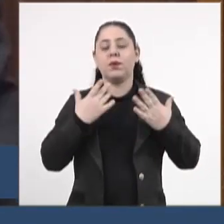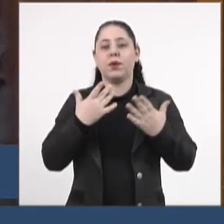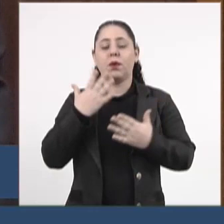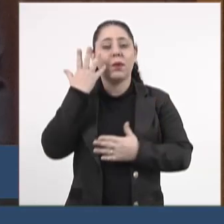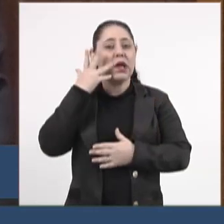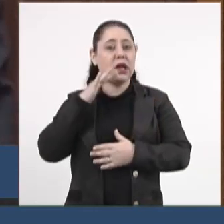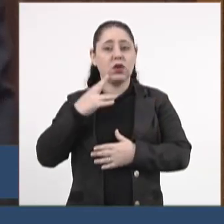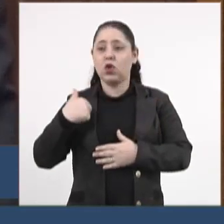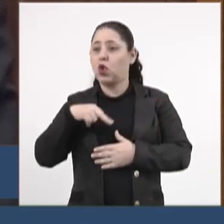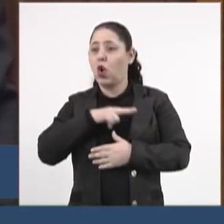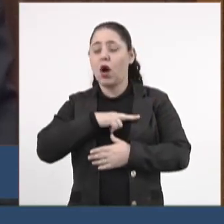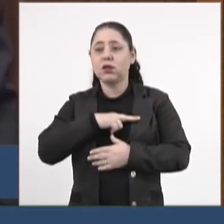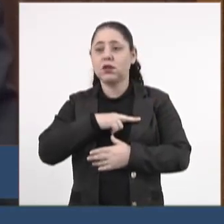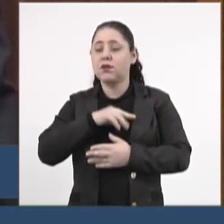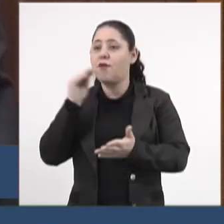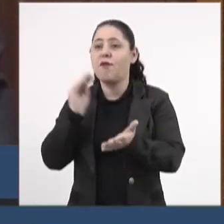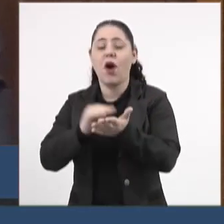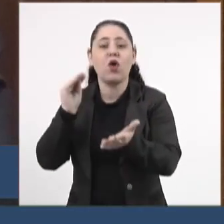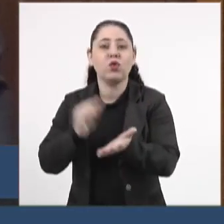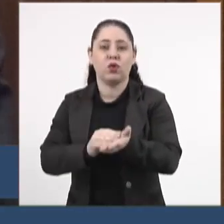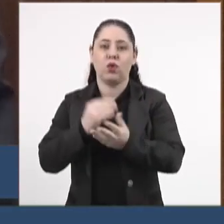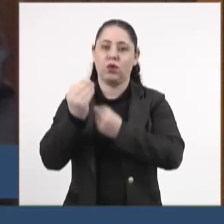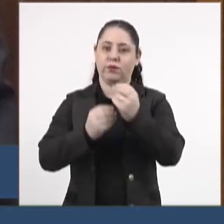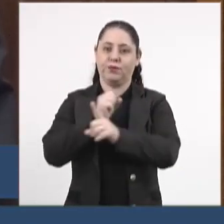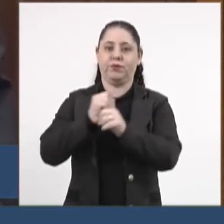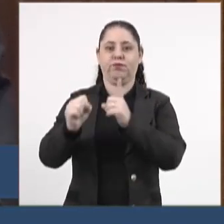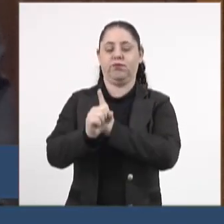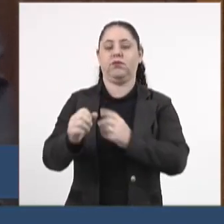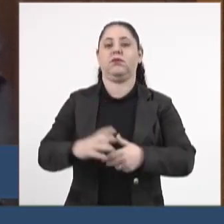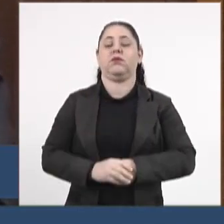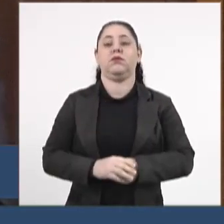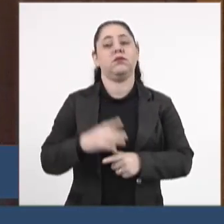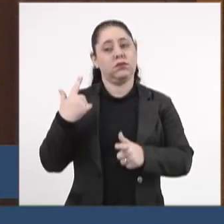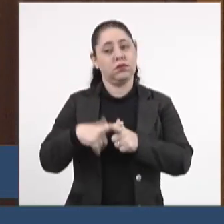criança em que nós falhamos enquanto sociedade, porque ali,